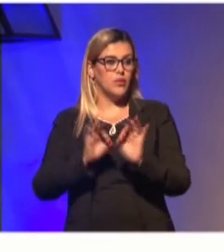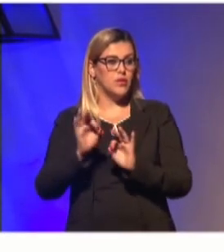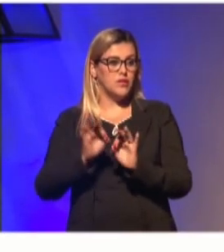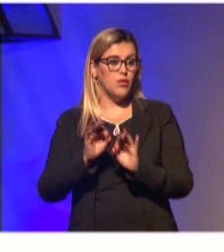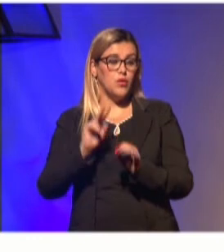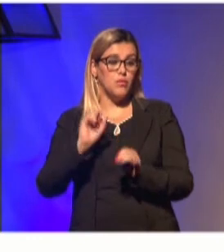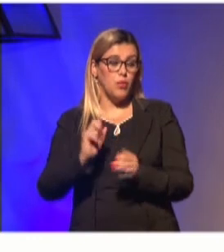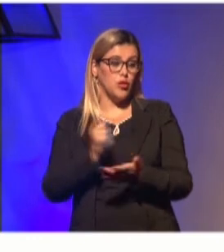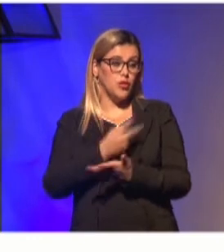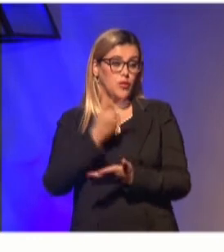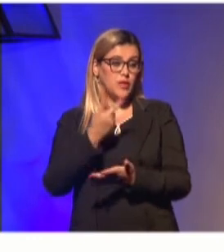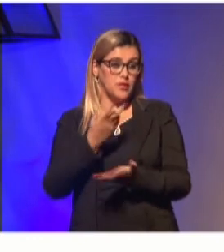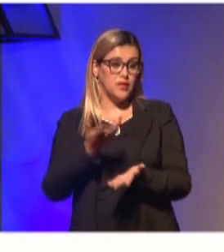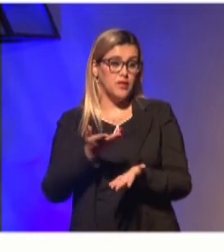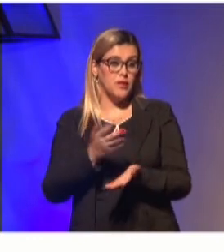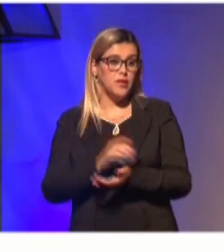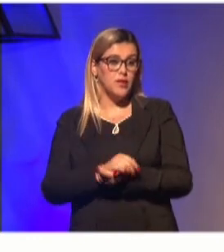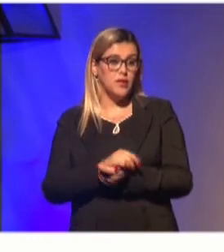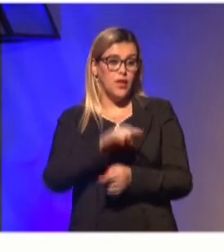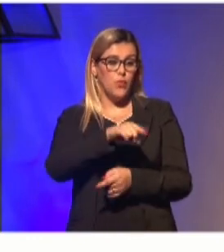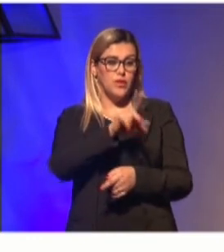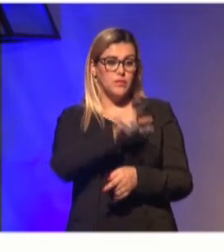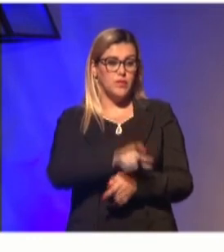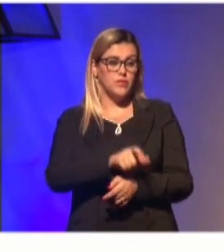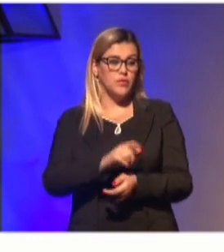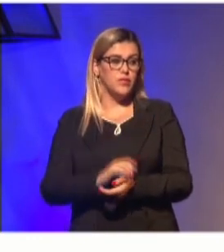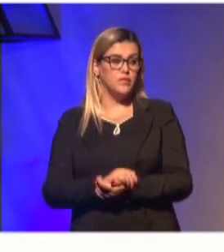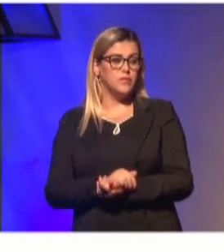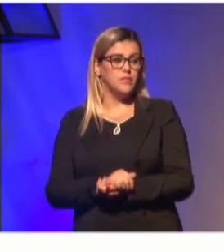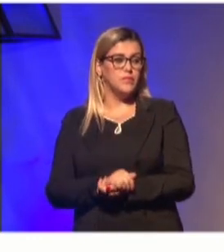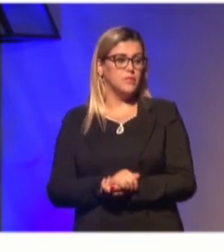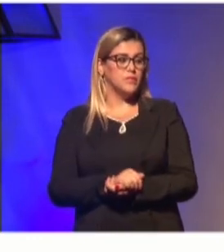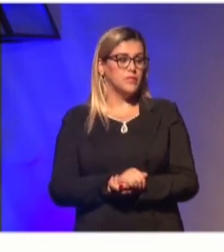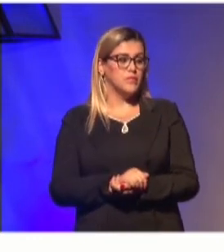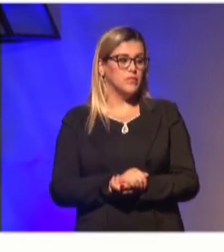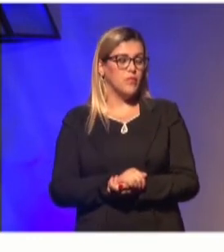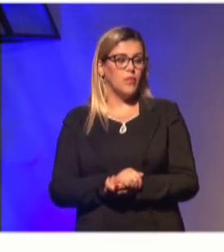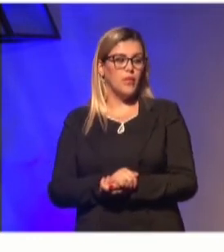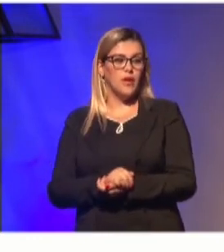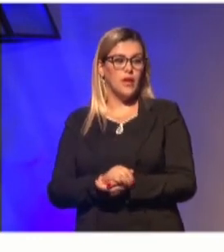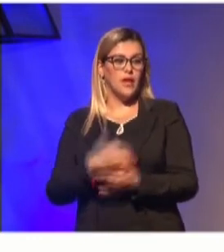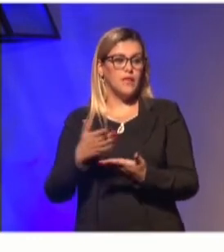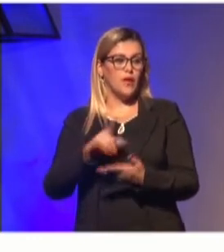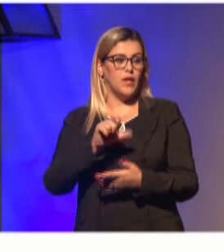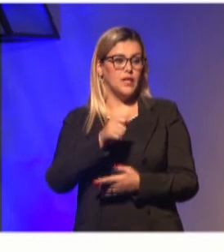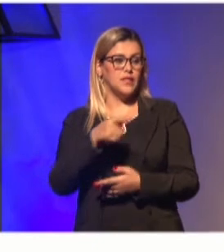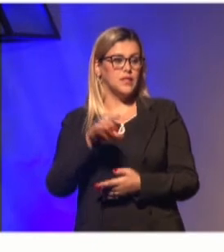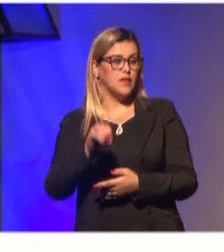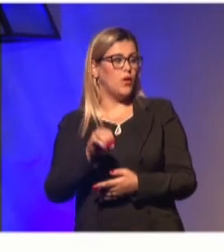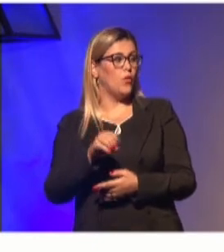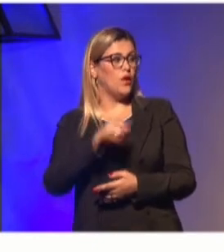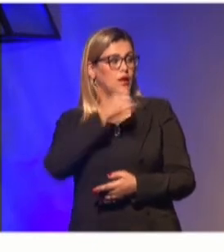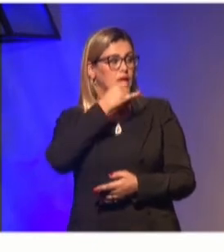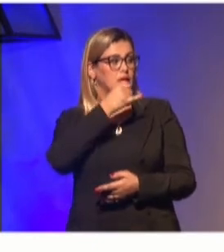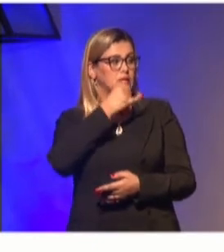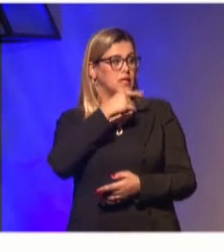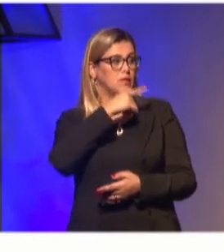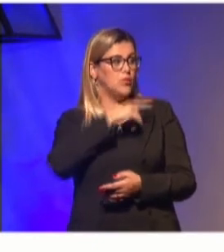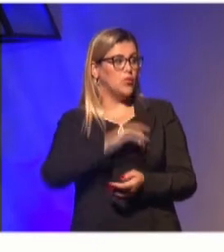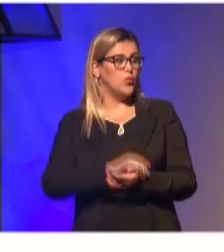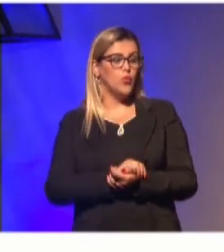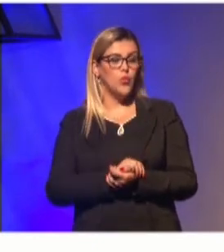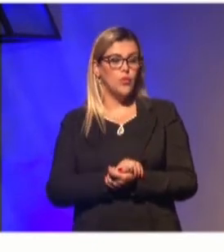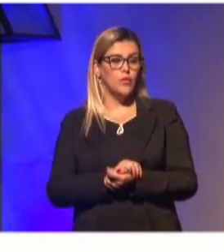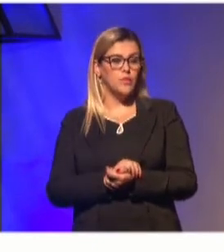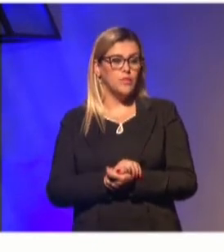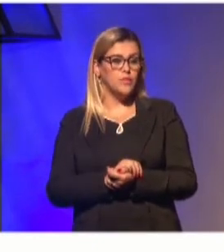pode acontecer também no nosso paciente. Então, a lesão nervosa. Aqui alguns exemplos, né? Uma